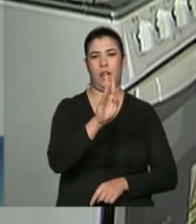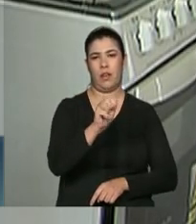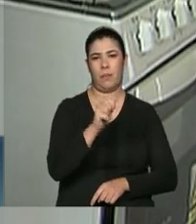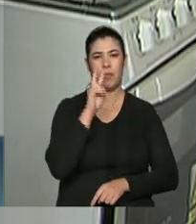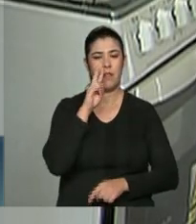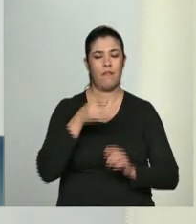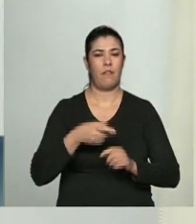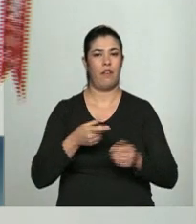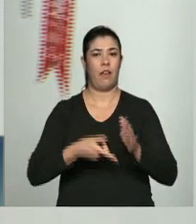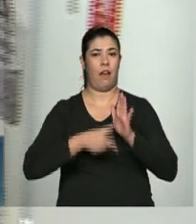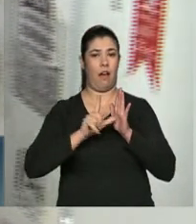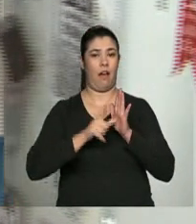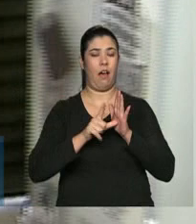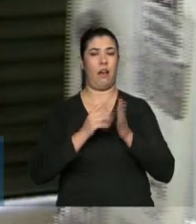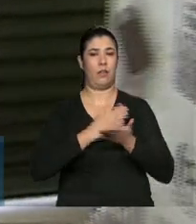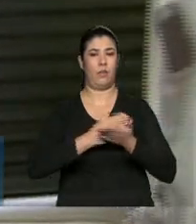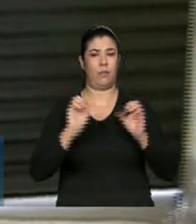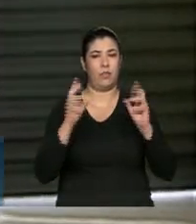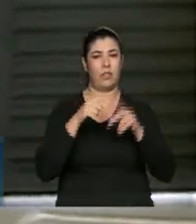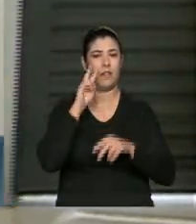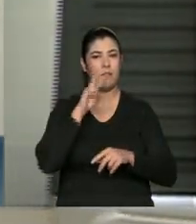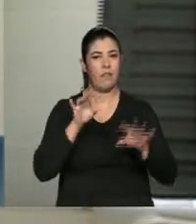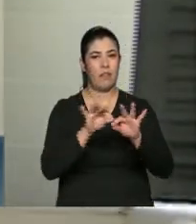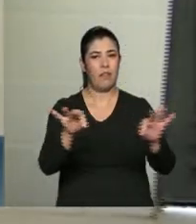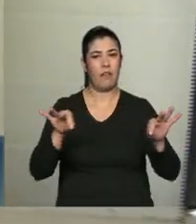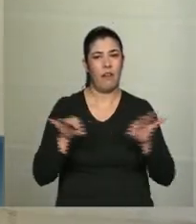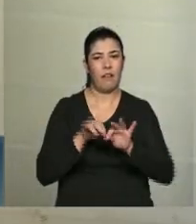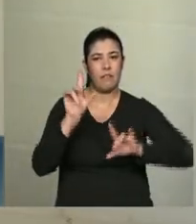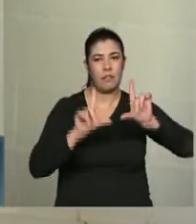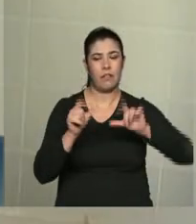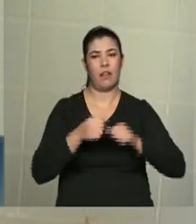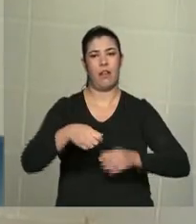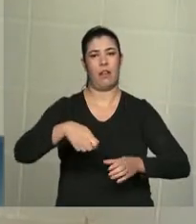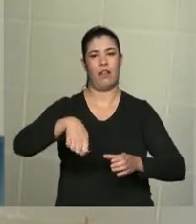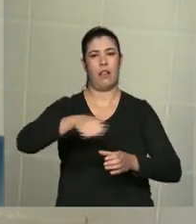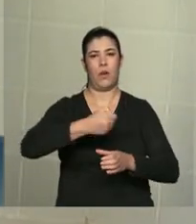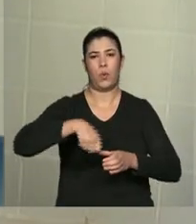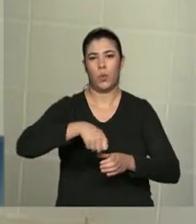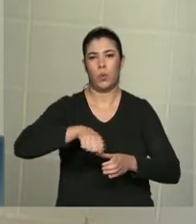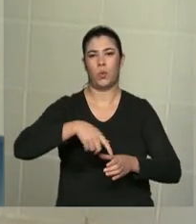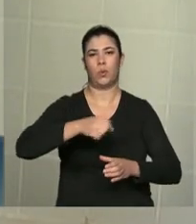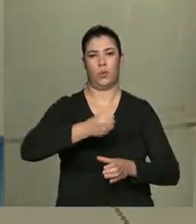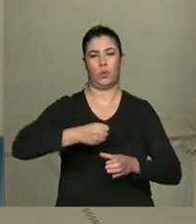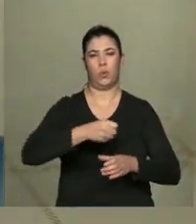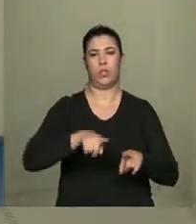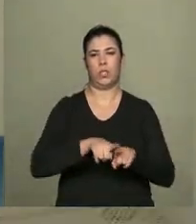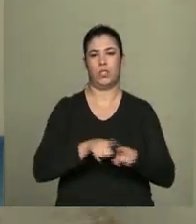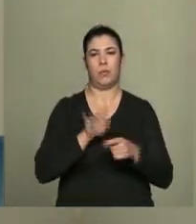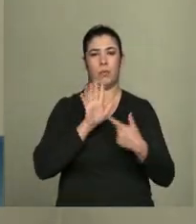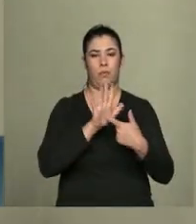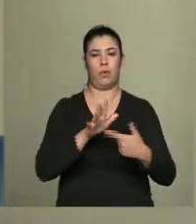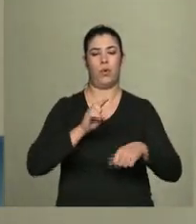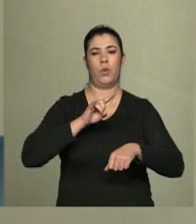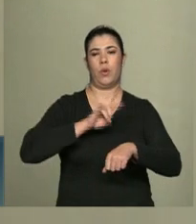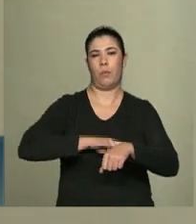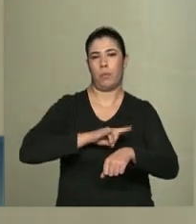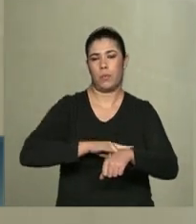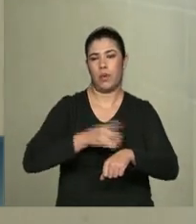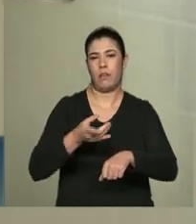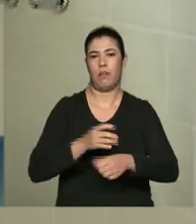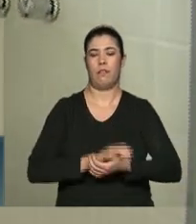antes dessa cerimônia, na sala, cozinha, também vão ser exibidas imagens do banheiro.